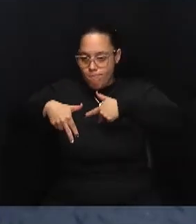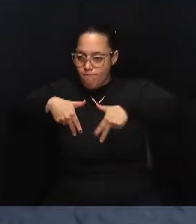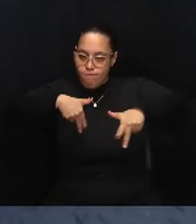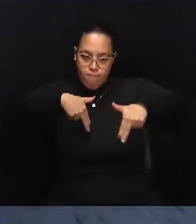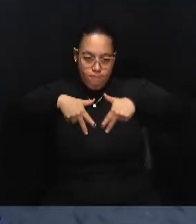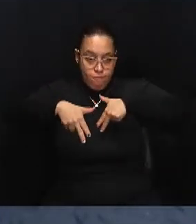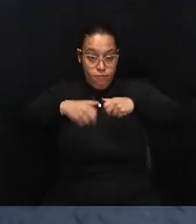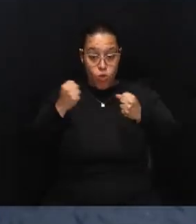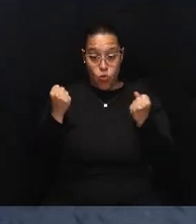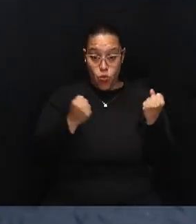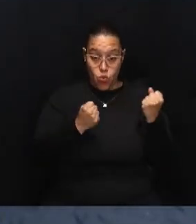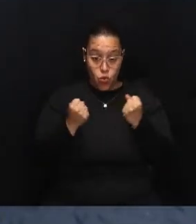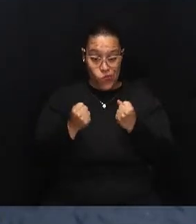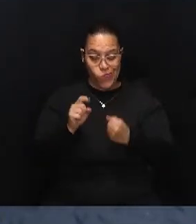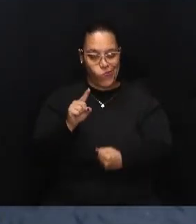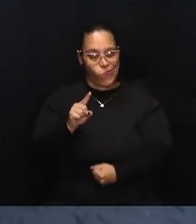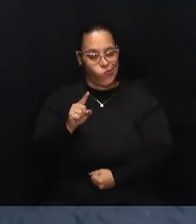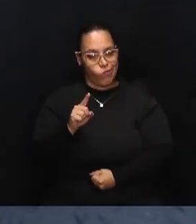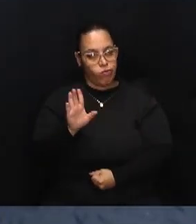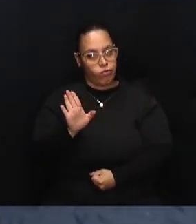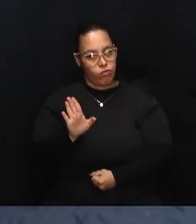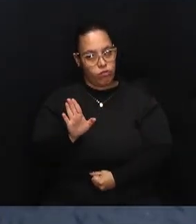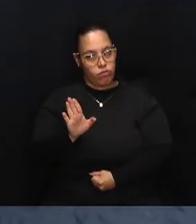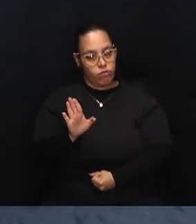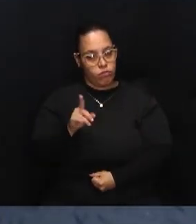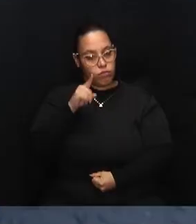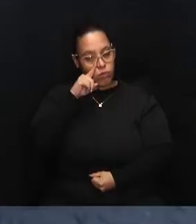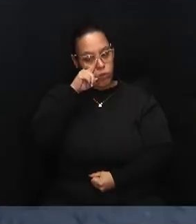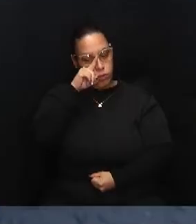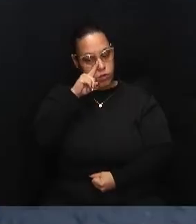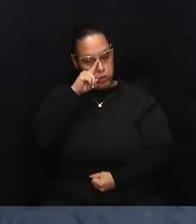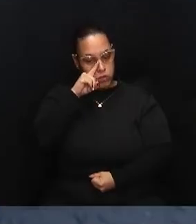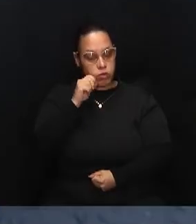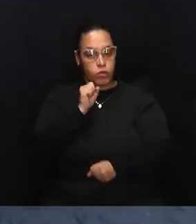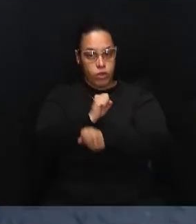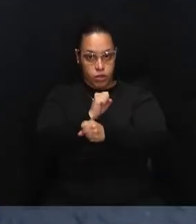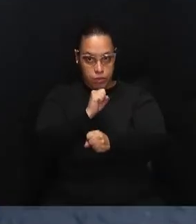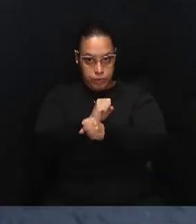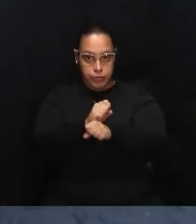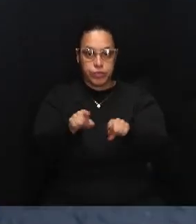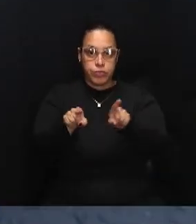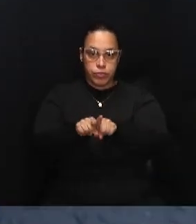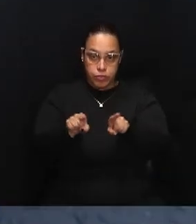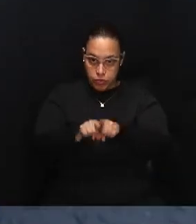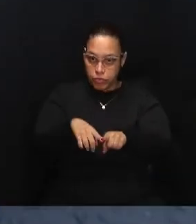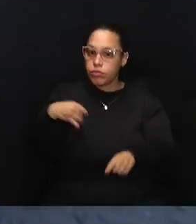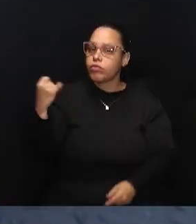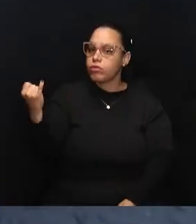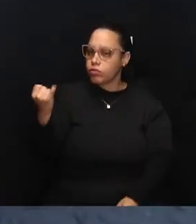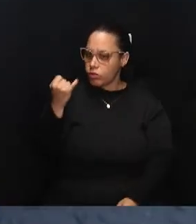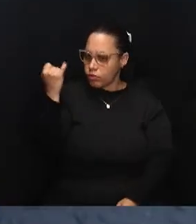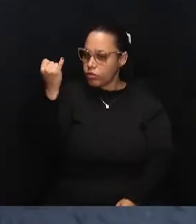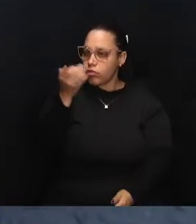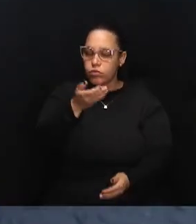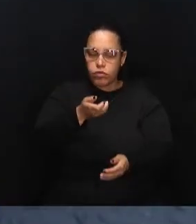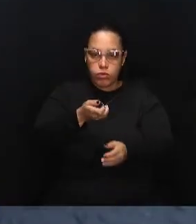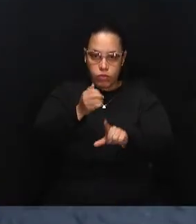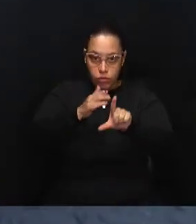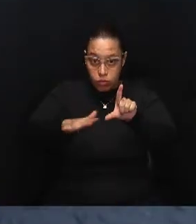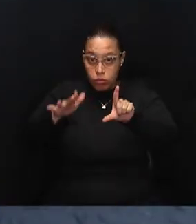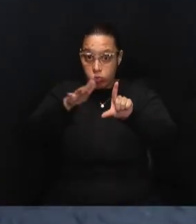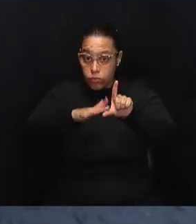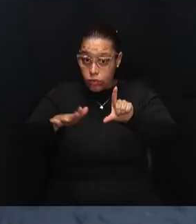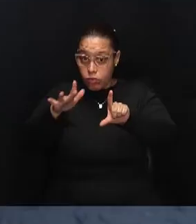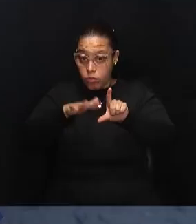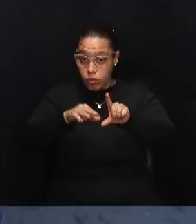de veículos, para que você não se torne aí um alvo enquanto espera. Também é fundamental que você compartilhe aí